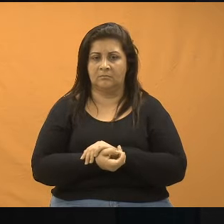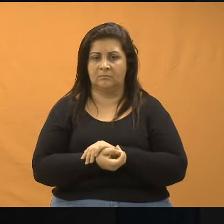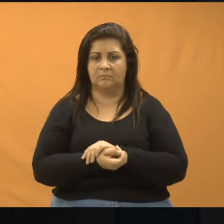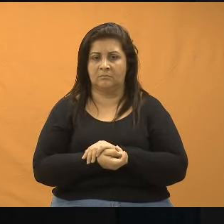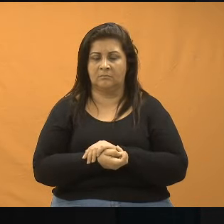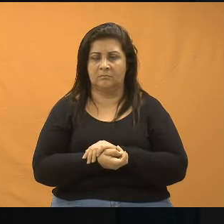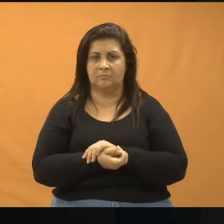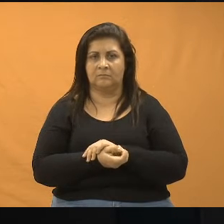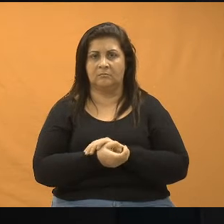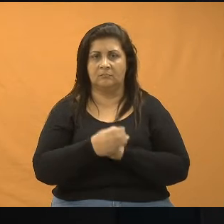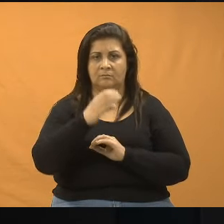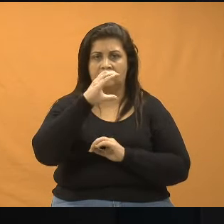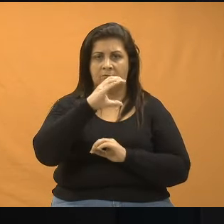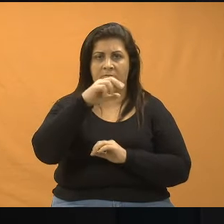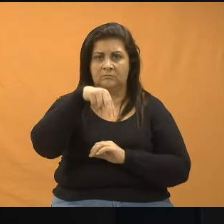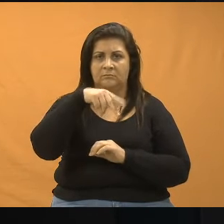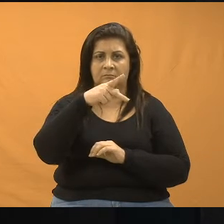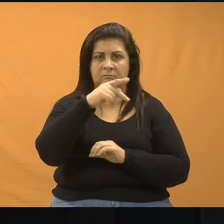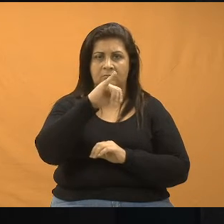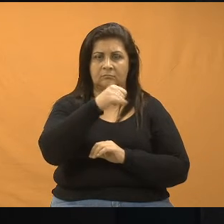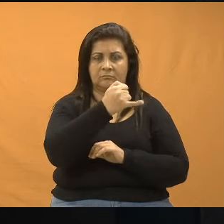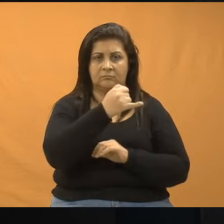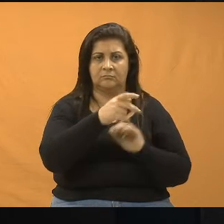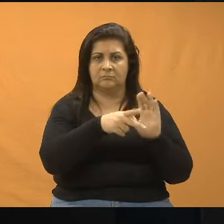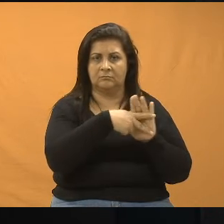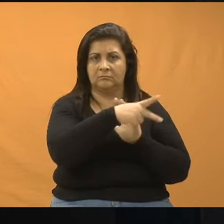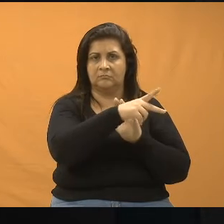O CNPJ da Irmandade, não é?